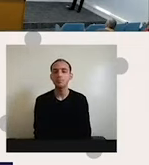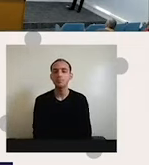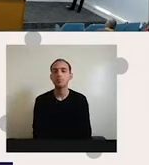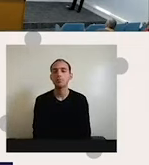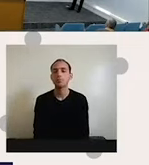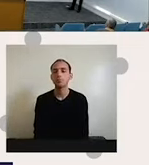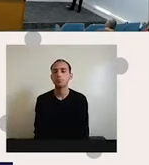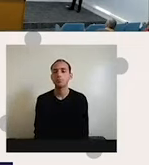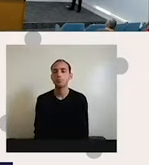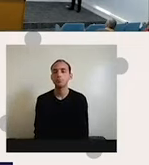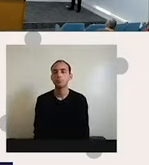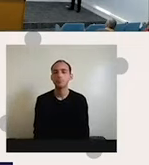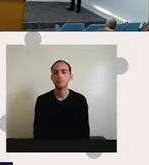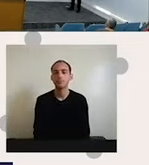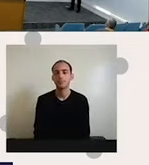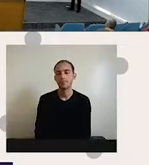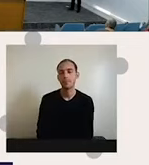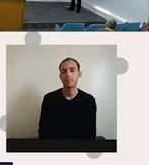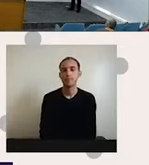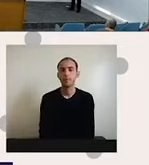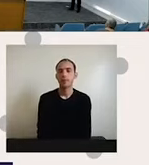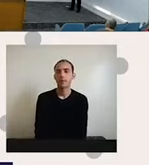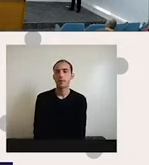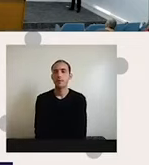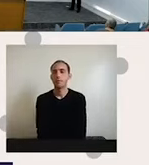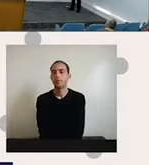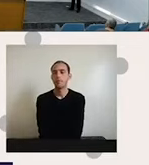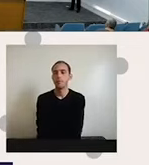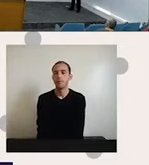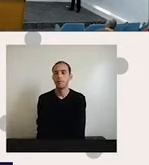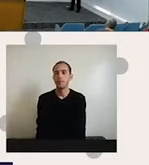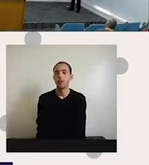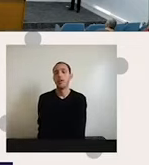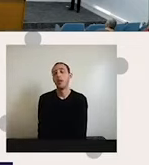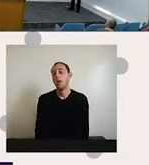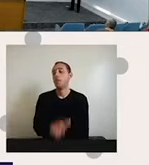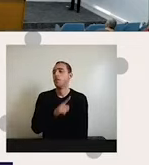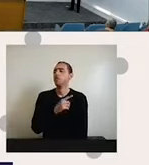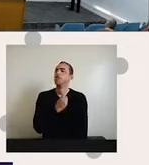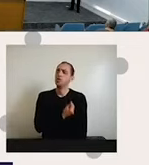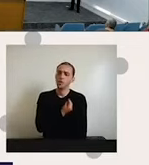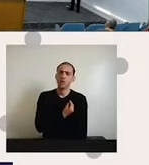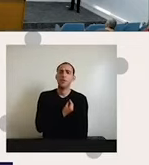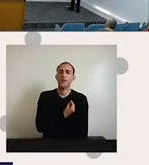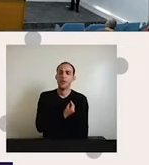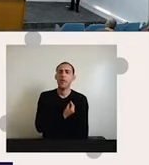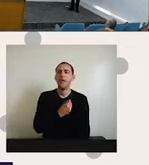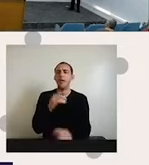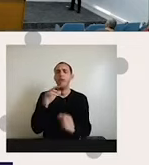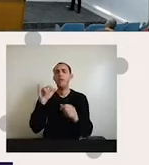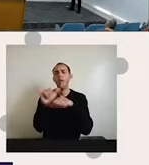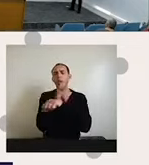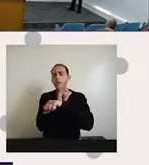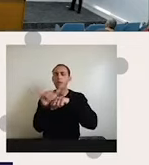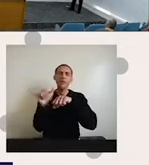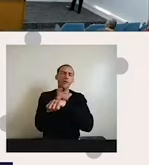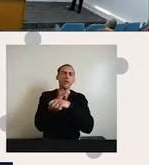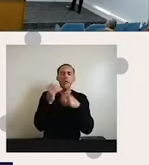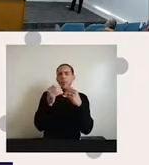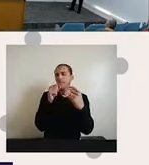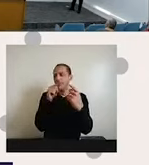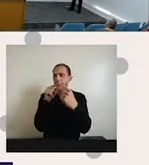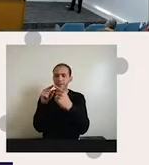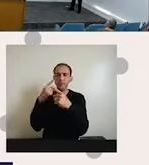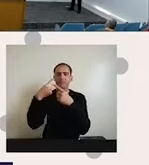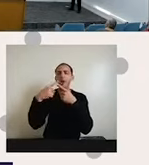ele descaracterizar o NETEP, porque a pergunta é: você tem como descaracterizar isso, que a matriz do INSS está mostrando que a